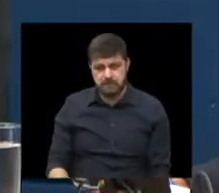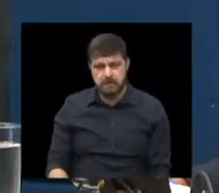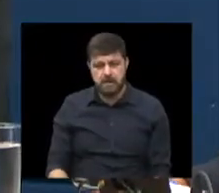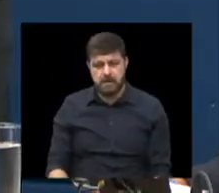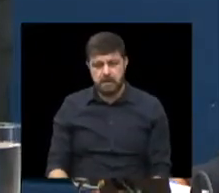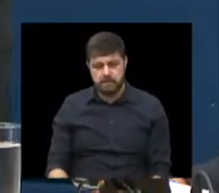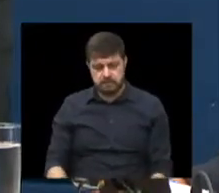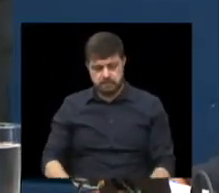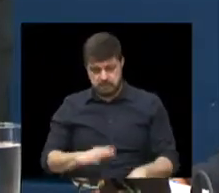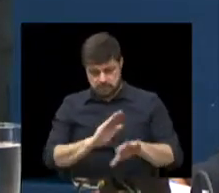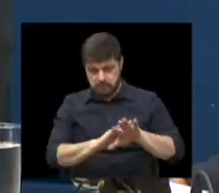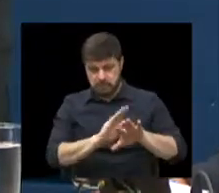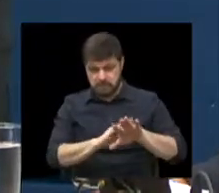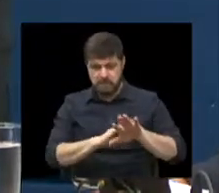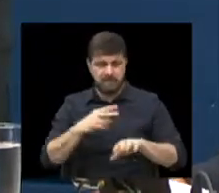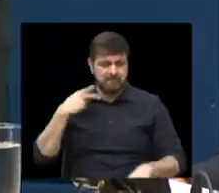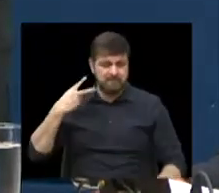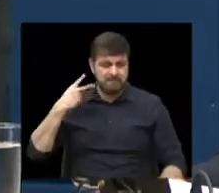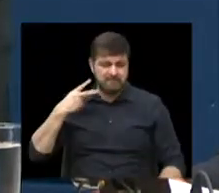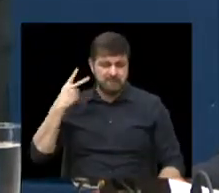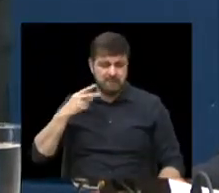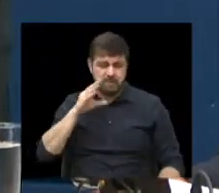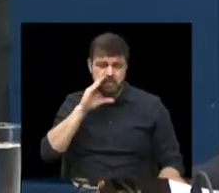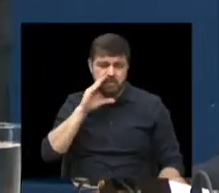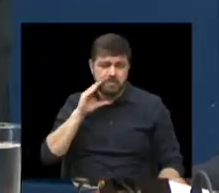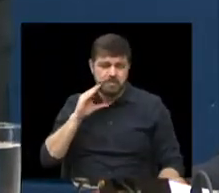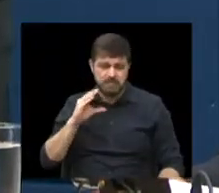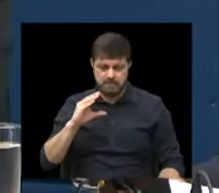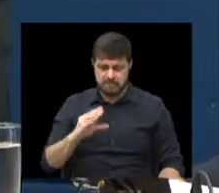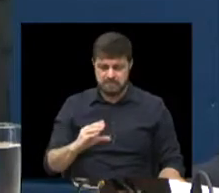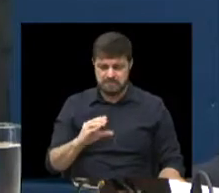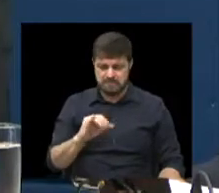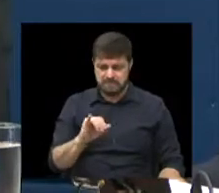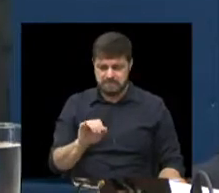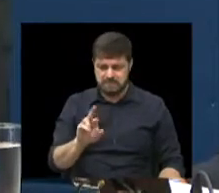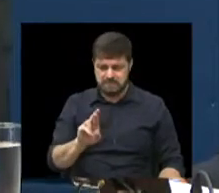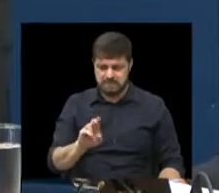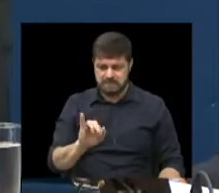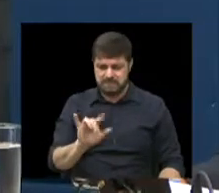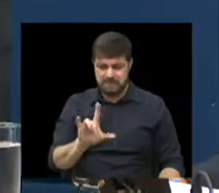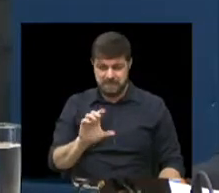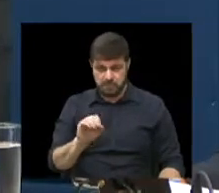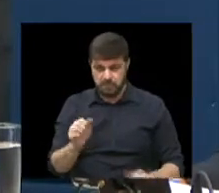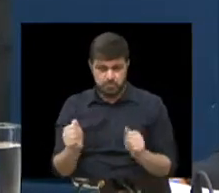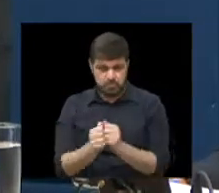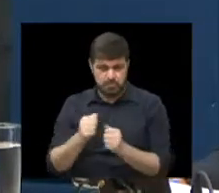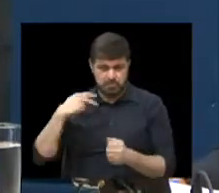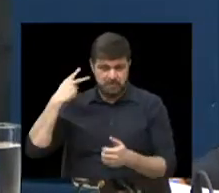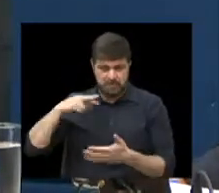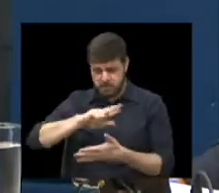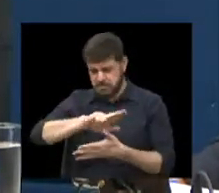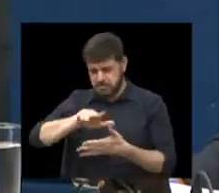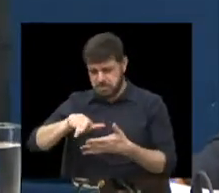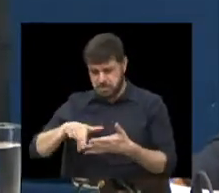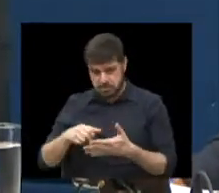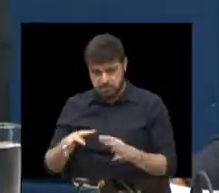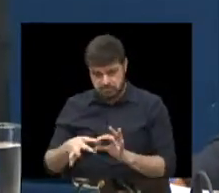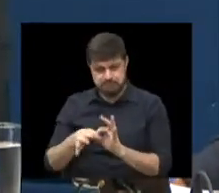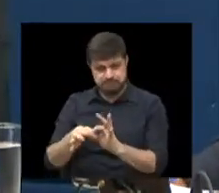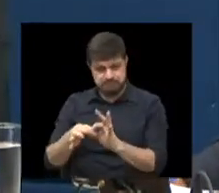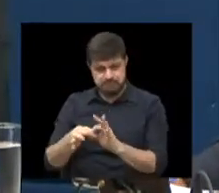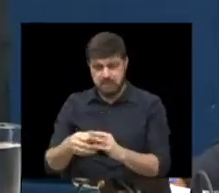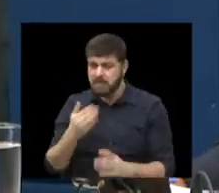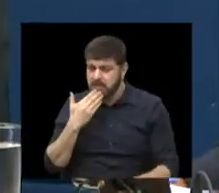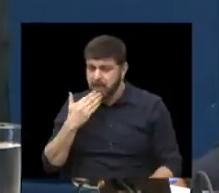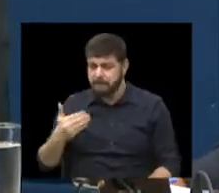hoje, também de autoria do nobre vereador Luiz Henrique Cirilo, do PSDB, apoiado por outros vereadores, que requer a